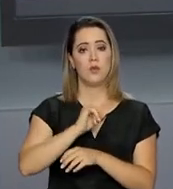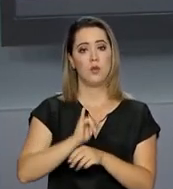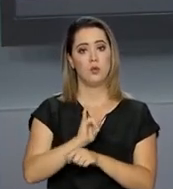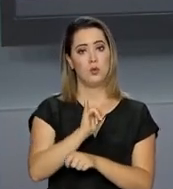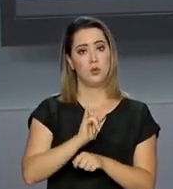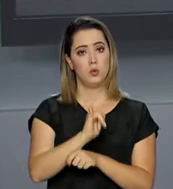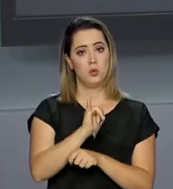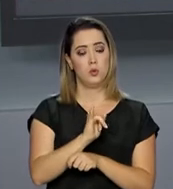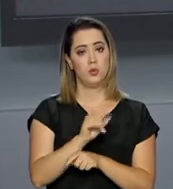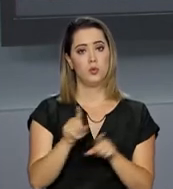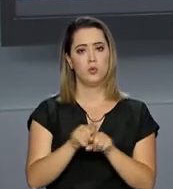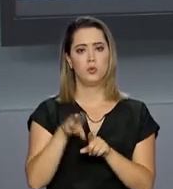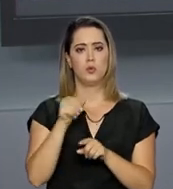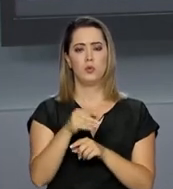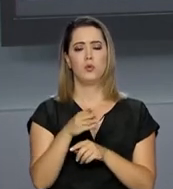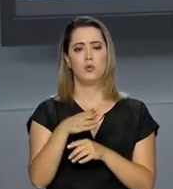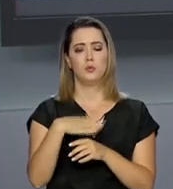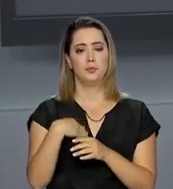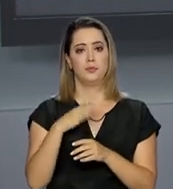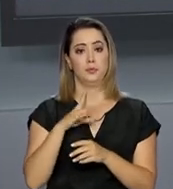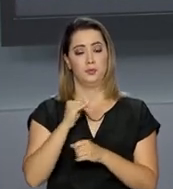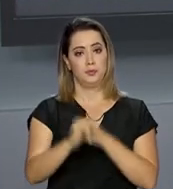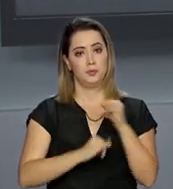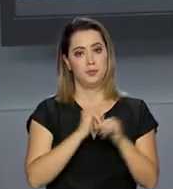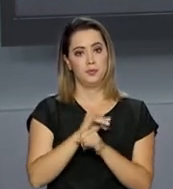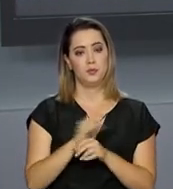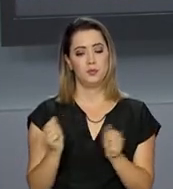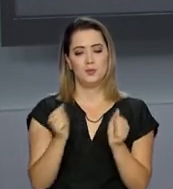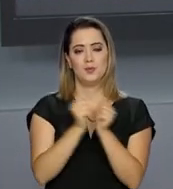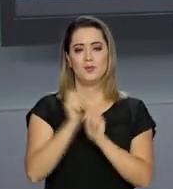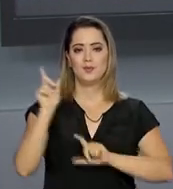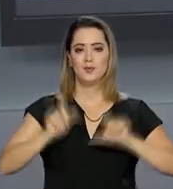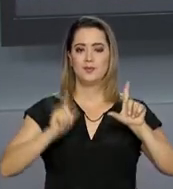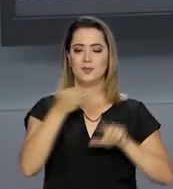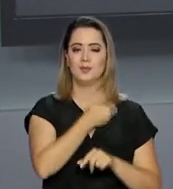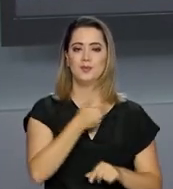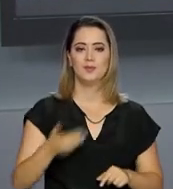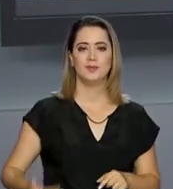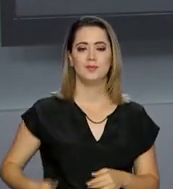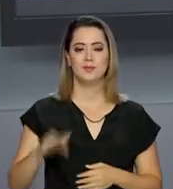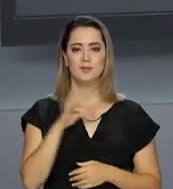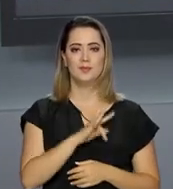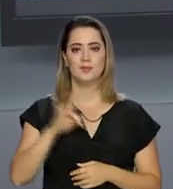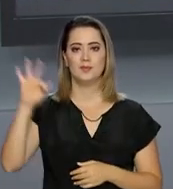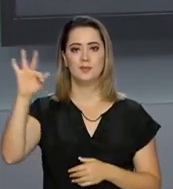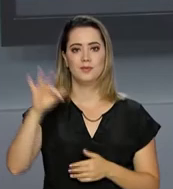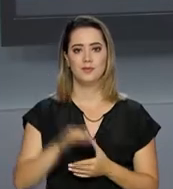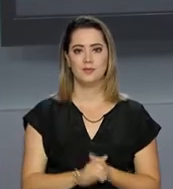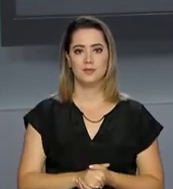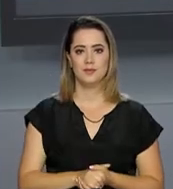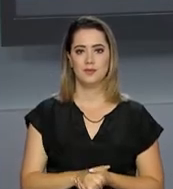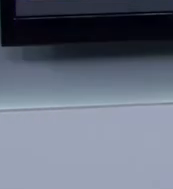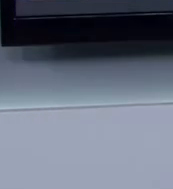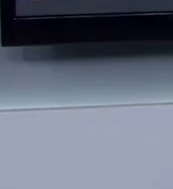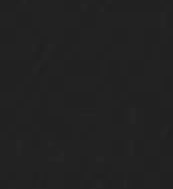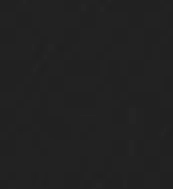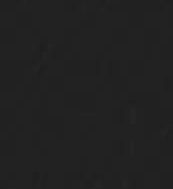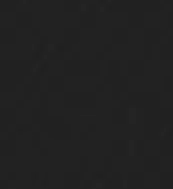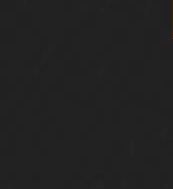acompanhe a nossa parte a ação também na internet continue com a gente aqui na nbr a tv do governo federal